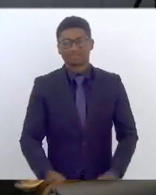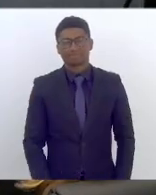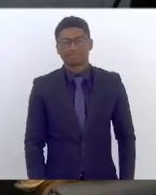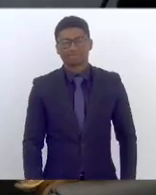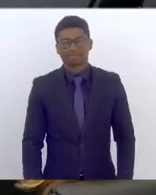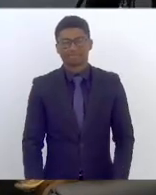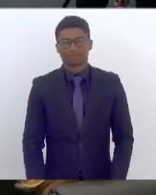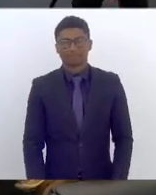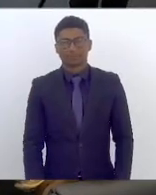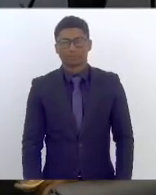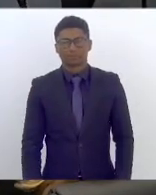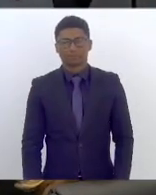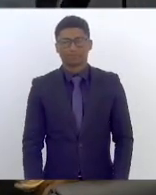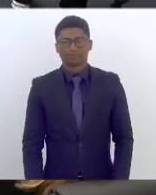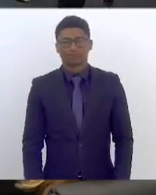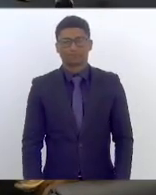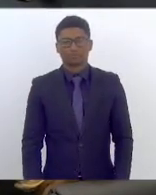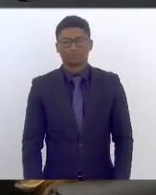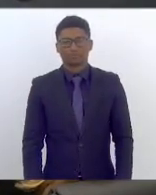merecia